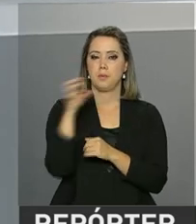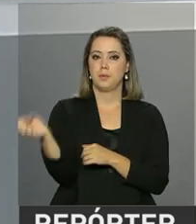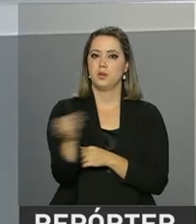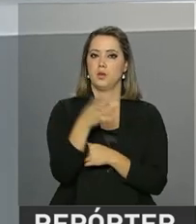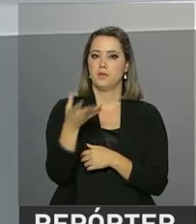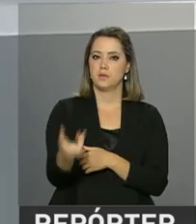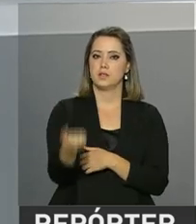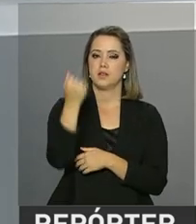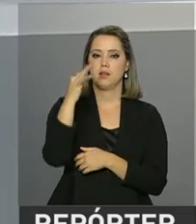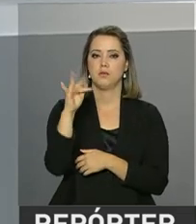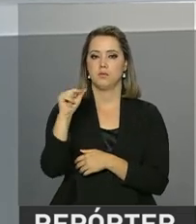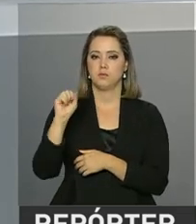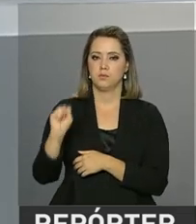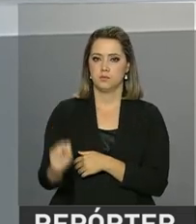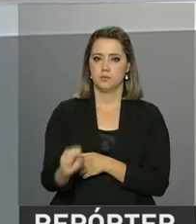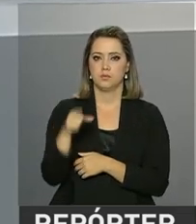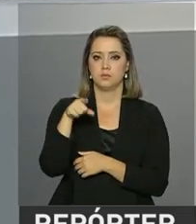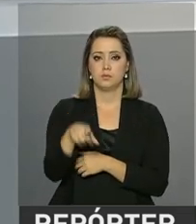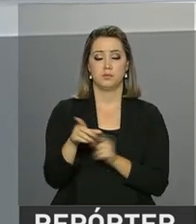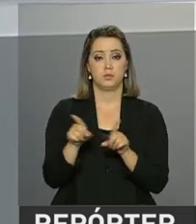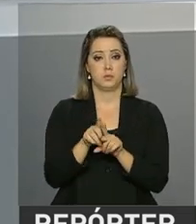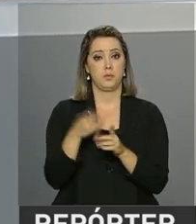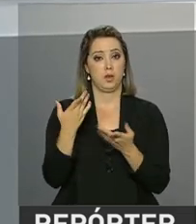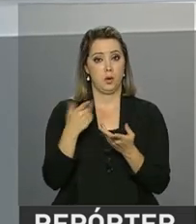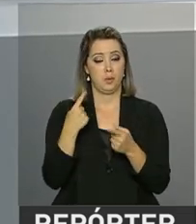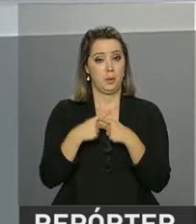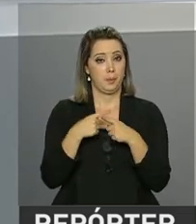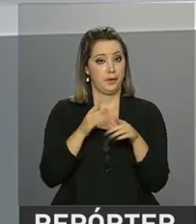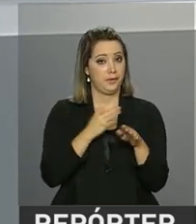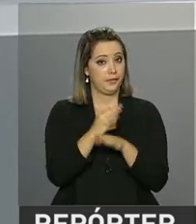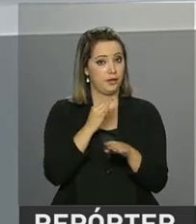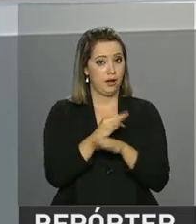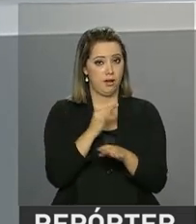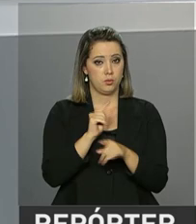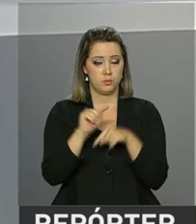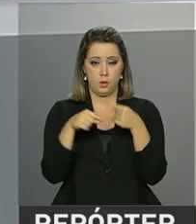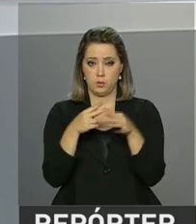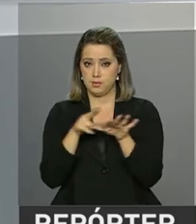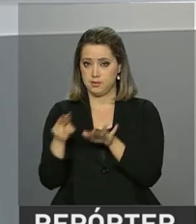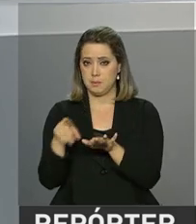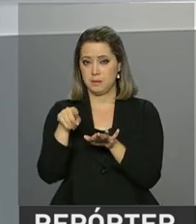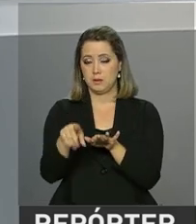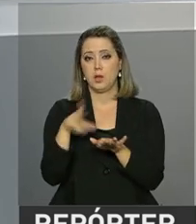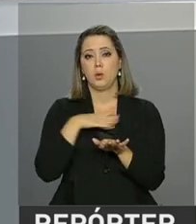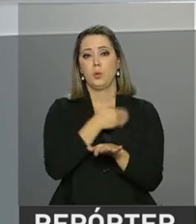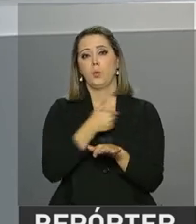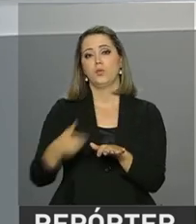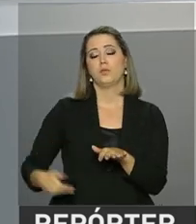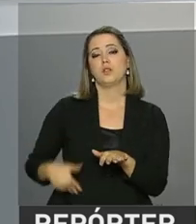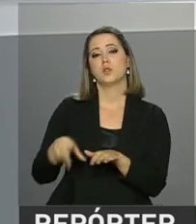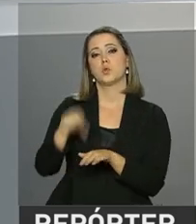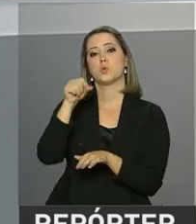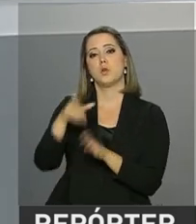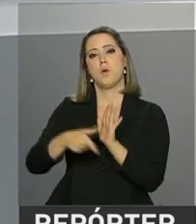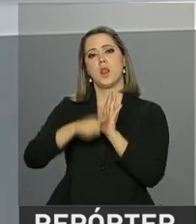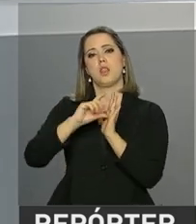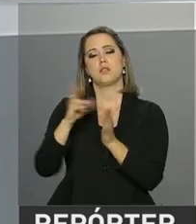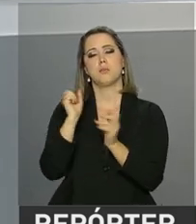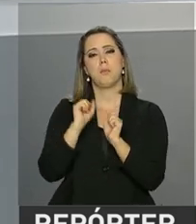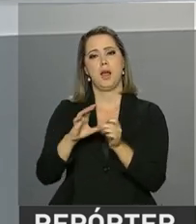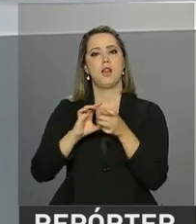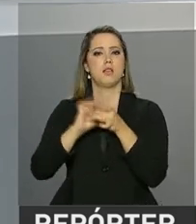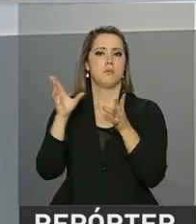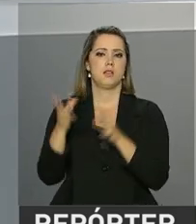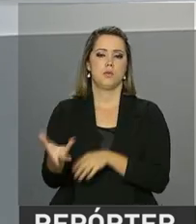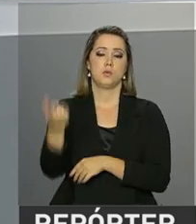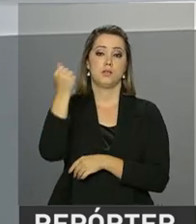novos saques de Contas inativas do FGTS por causa do feriado de Corpos criste o governo decidiu antecipar o saque